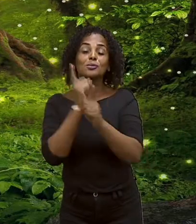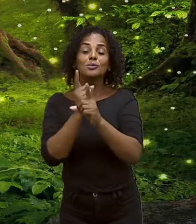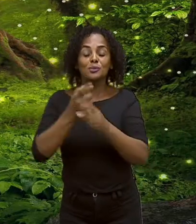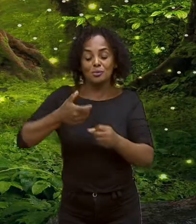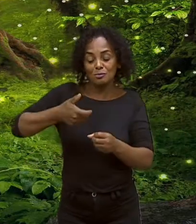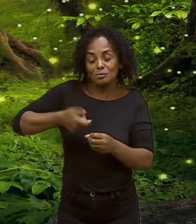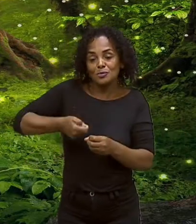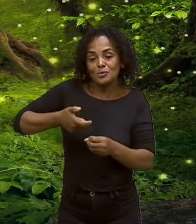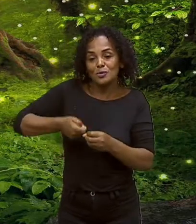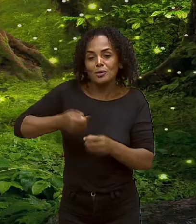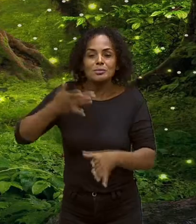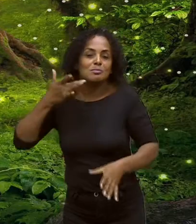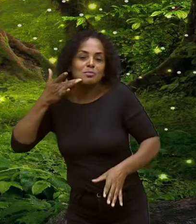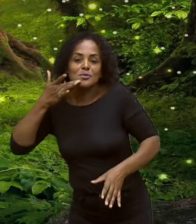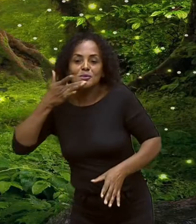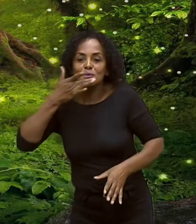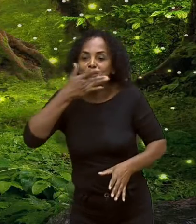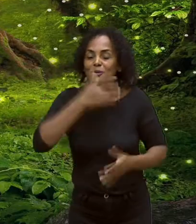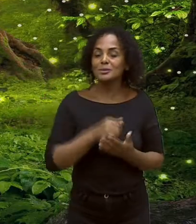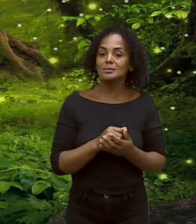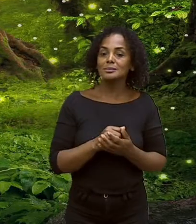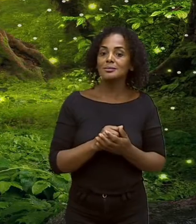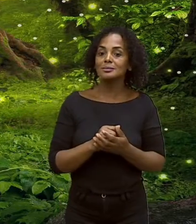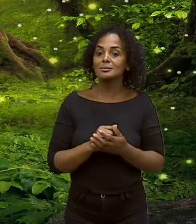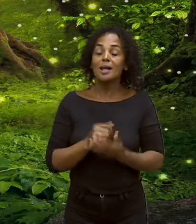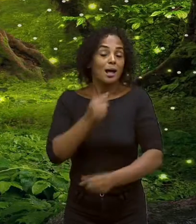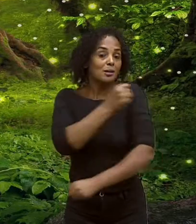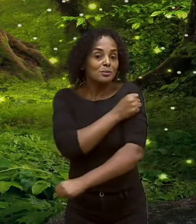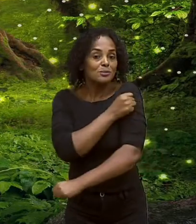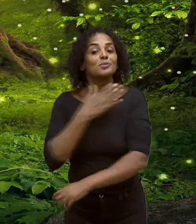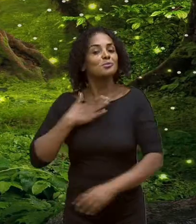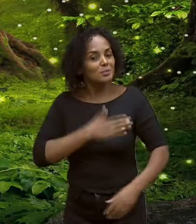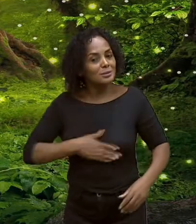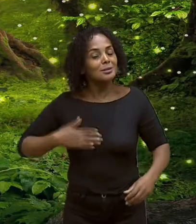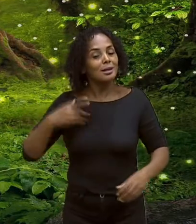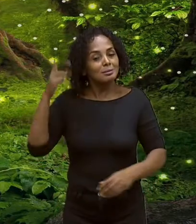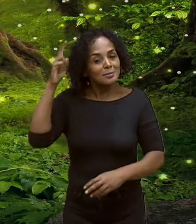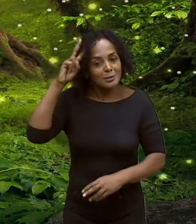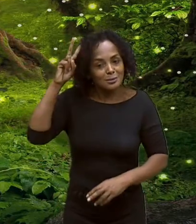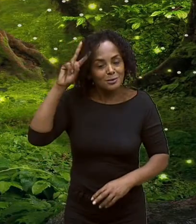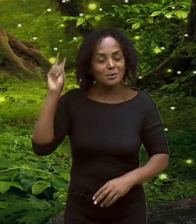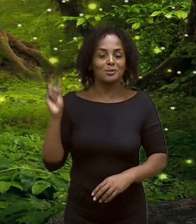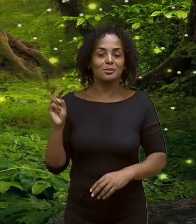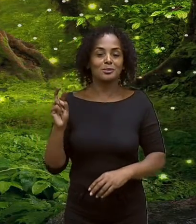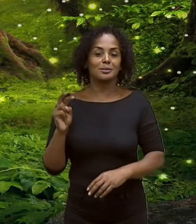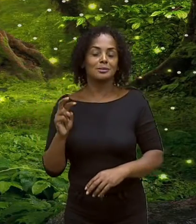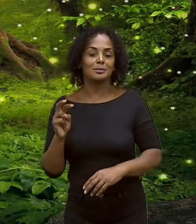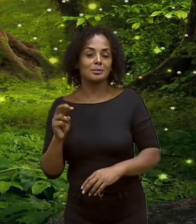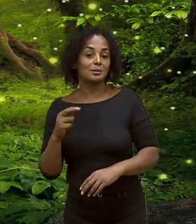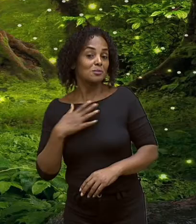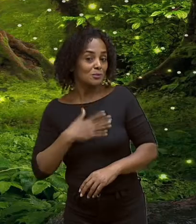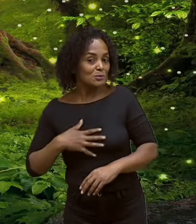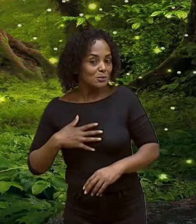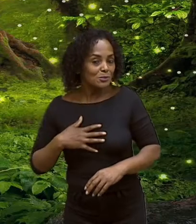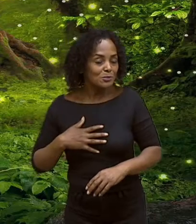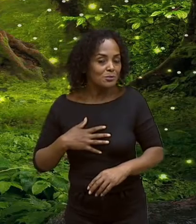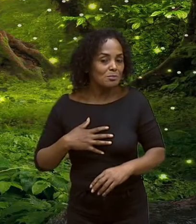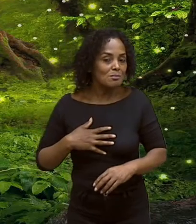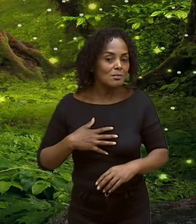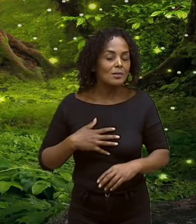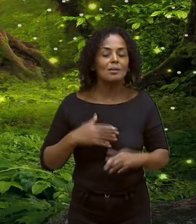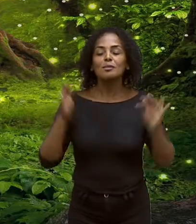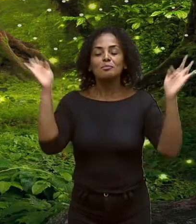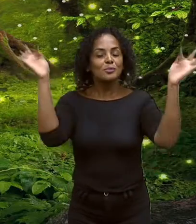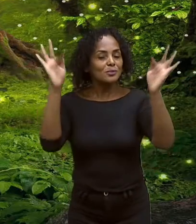da história. E aí, estudantes? Gostaram da história? Achou bacana? Olha, estou